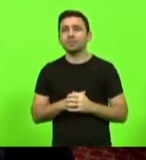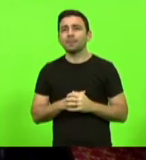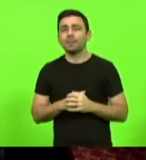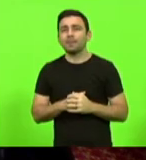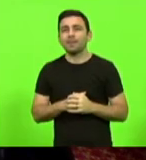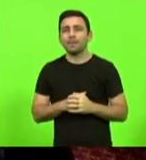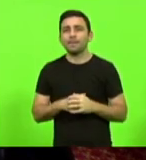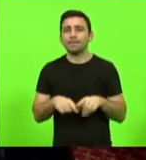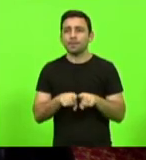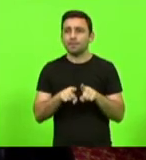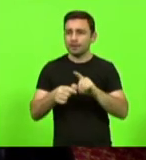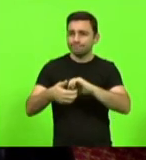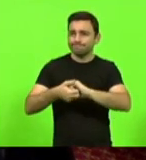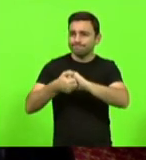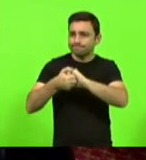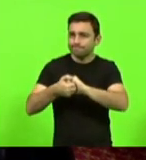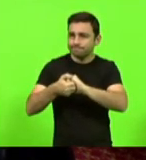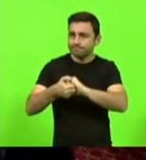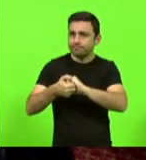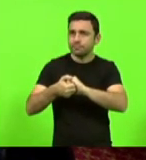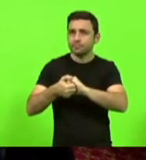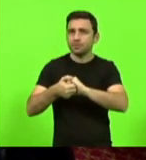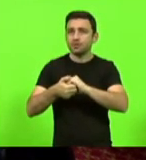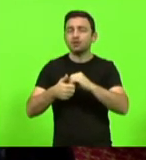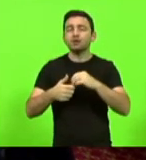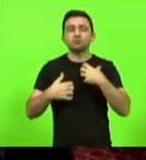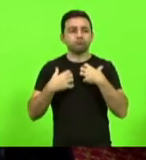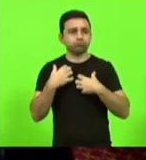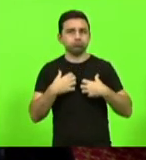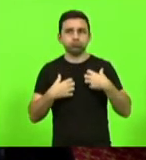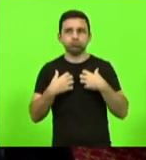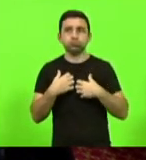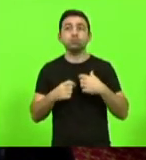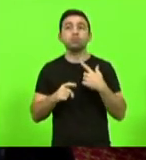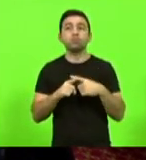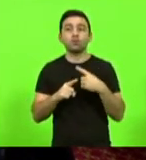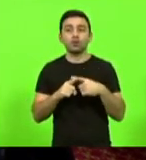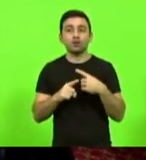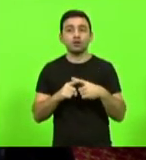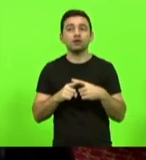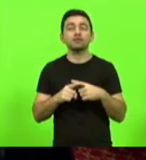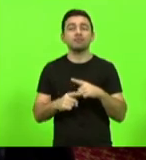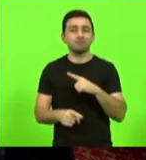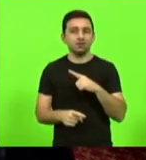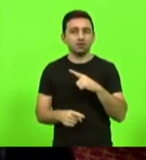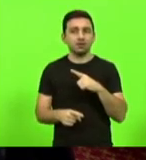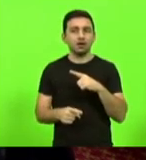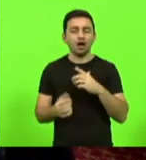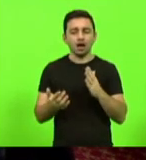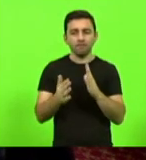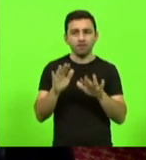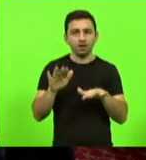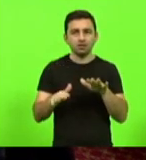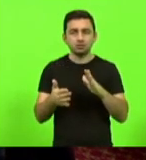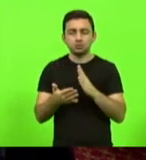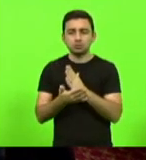e dar um cumprimento, é desesperador, porque nós já chegamos em momentos que não tinha para